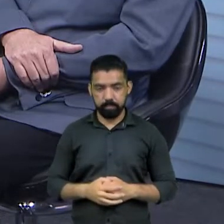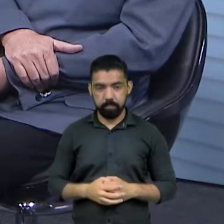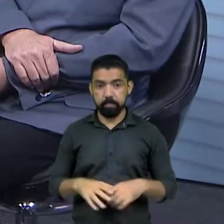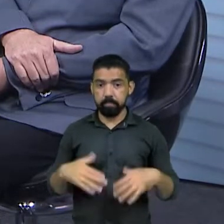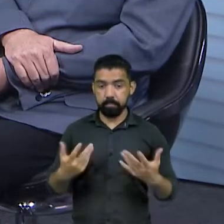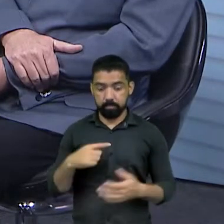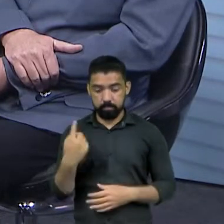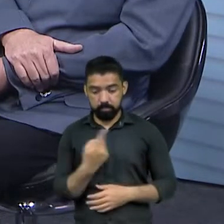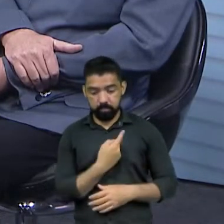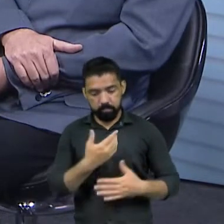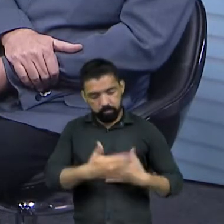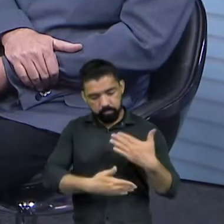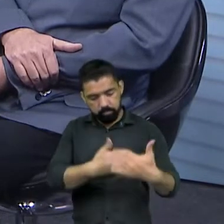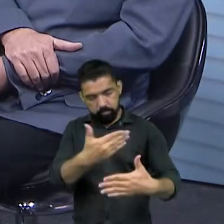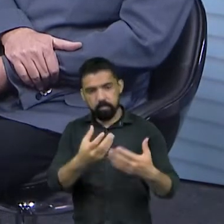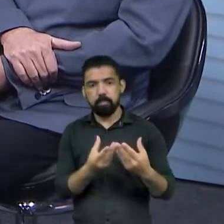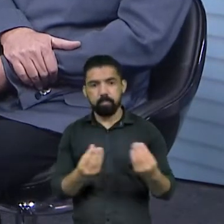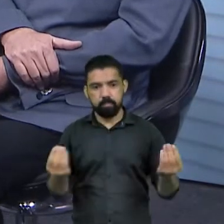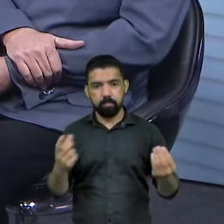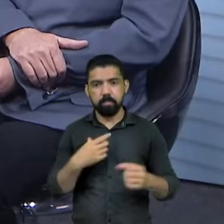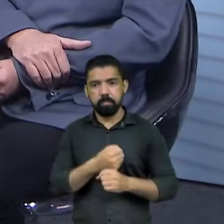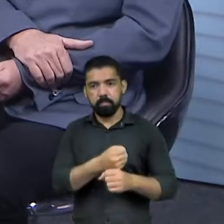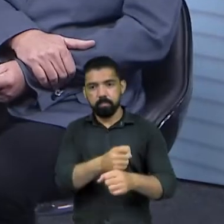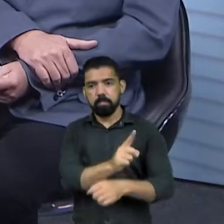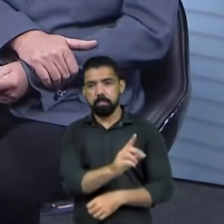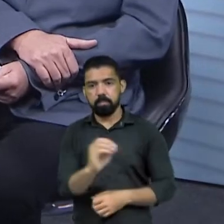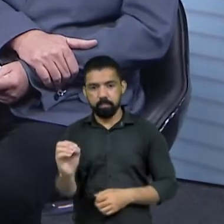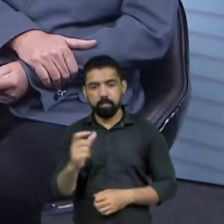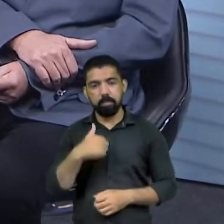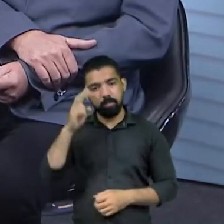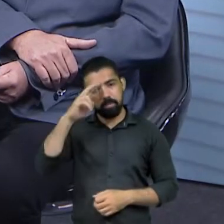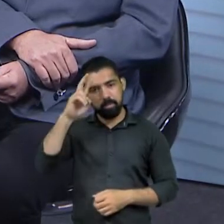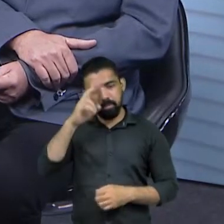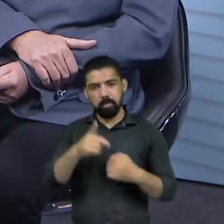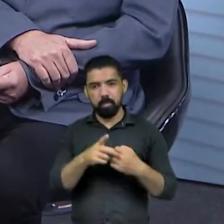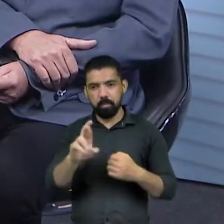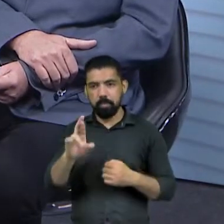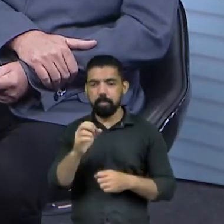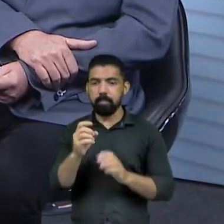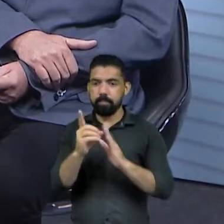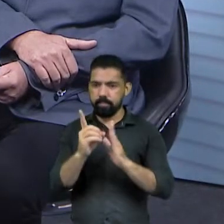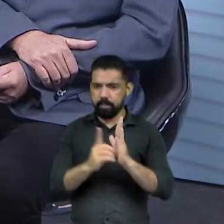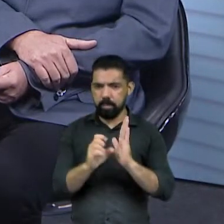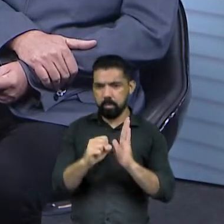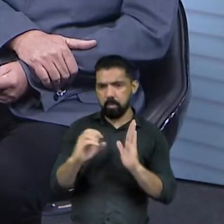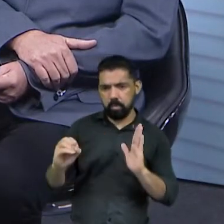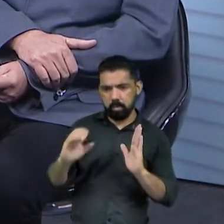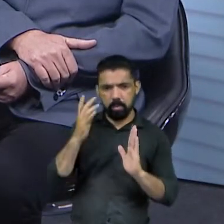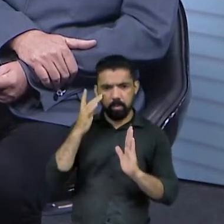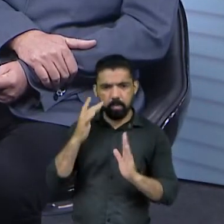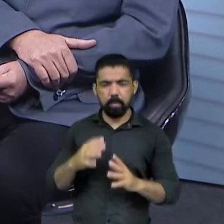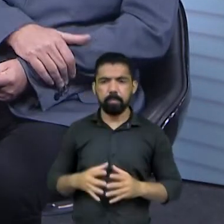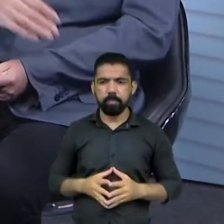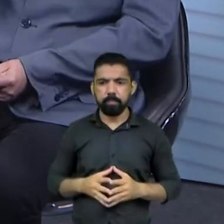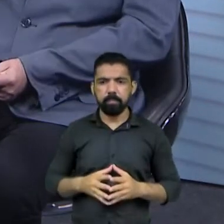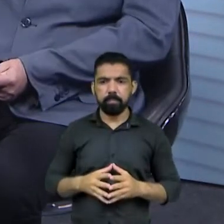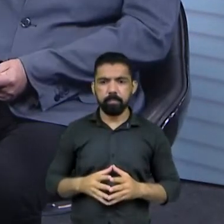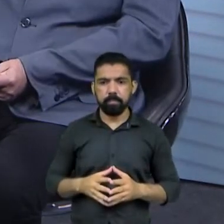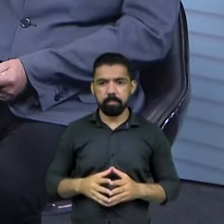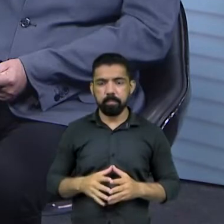nós avançamos assim sabe 100 anos lembro Dr munguba que década de 80 eu acho era